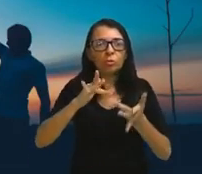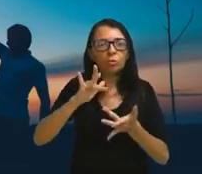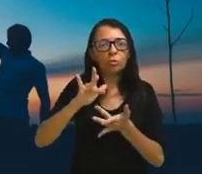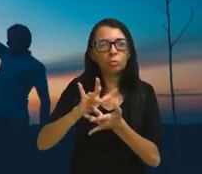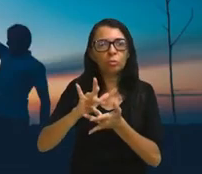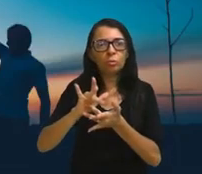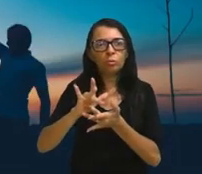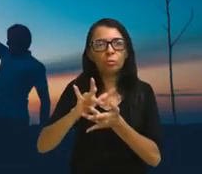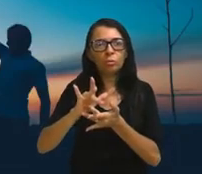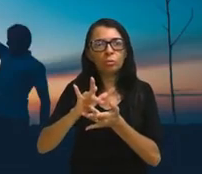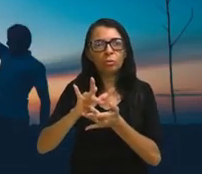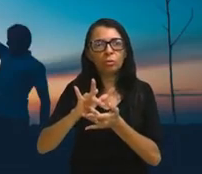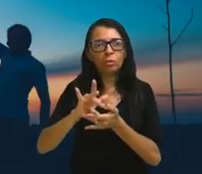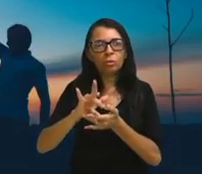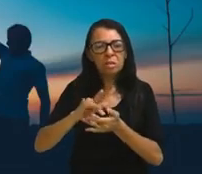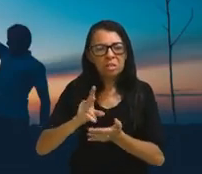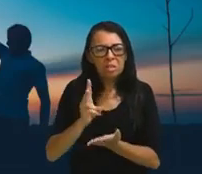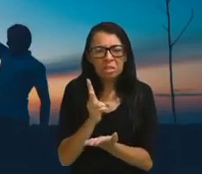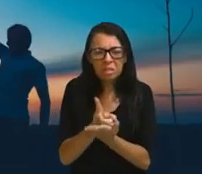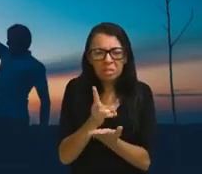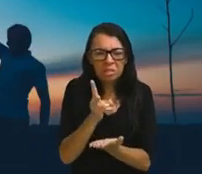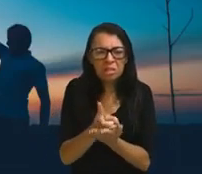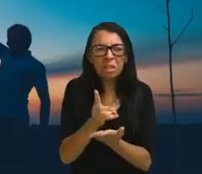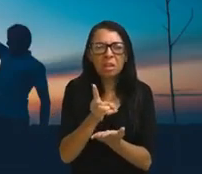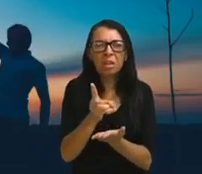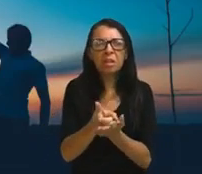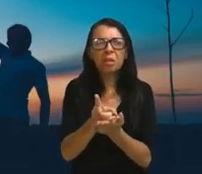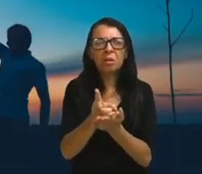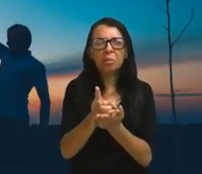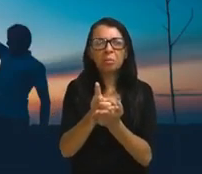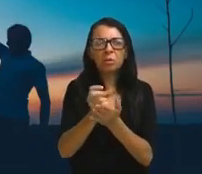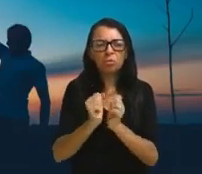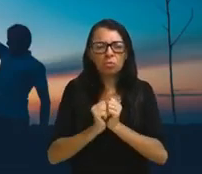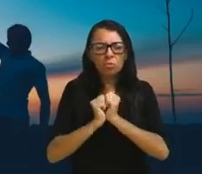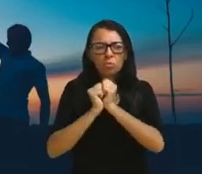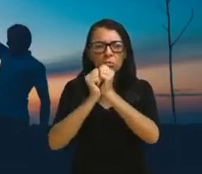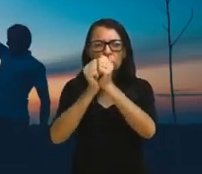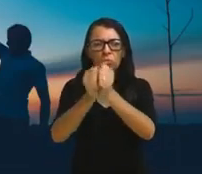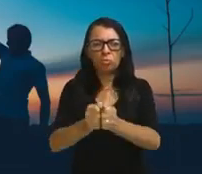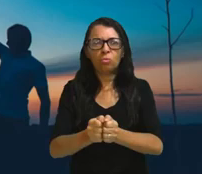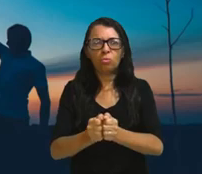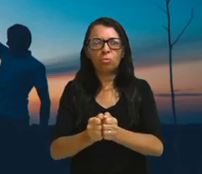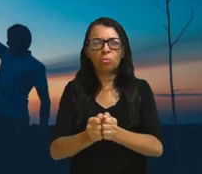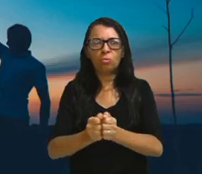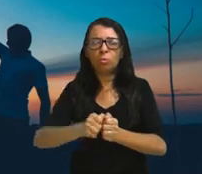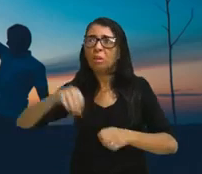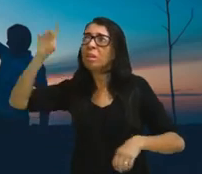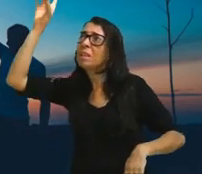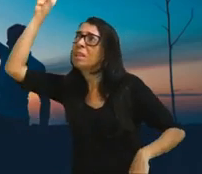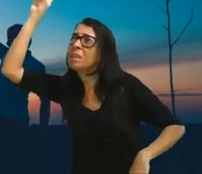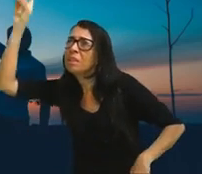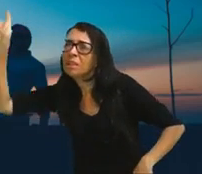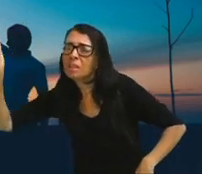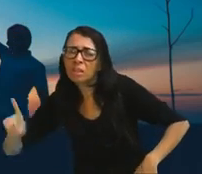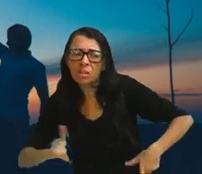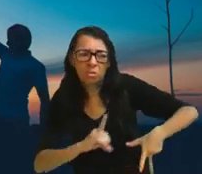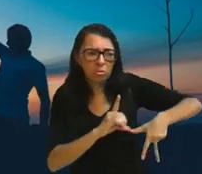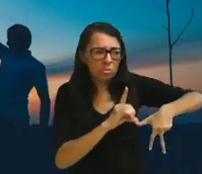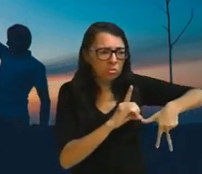morte, para estar comigo em qualquer momento da minha vida. Abrigue no Senhor.